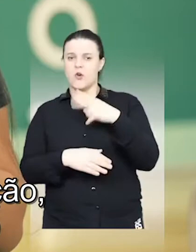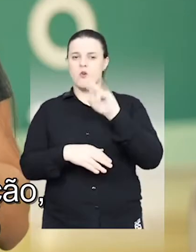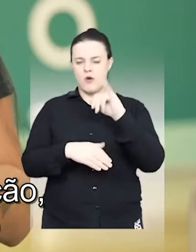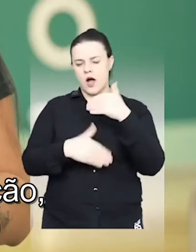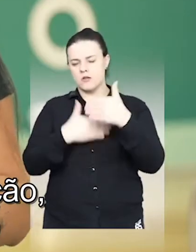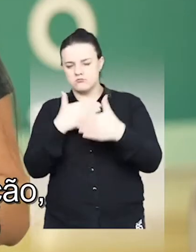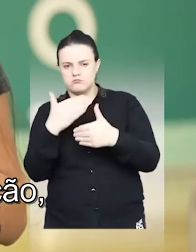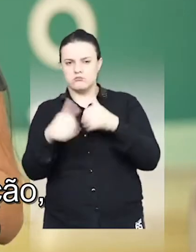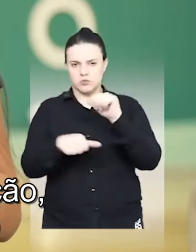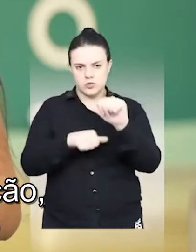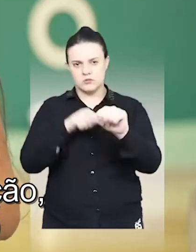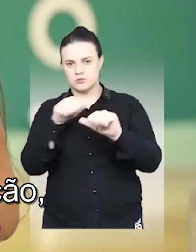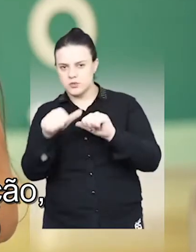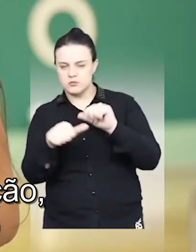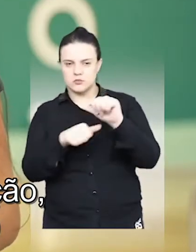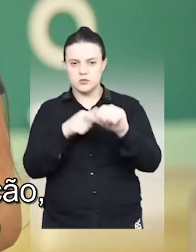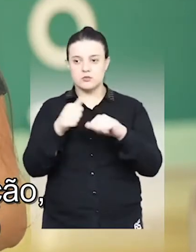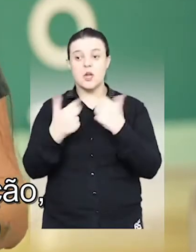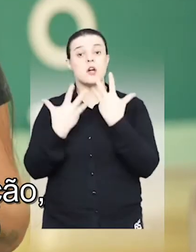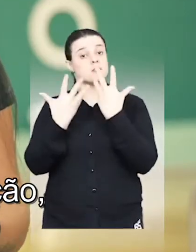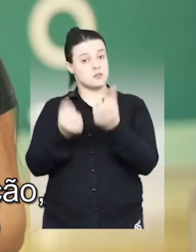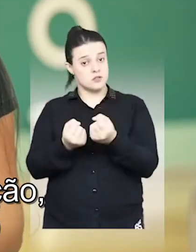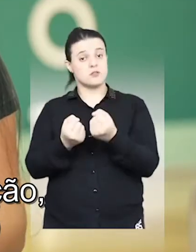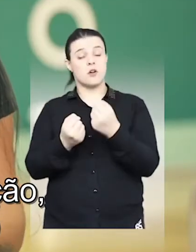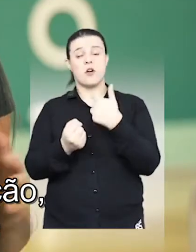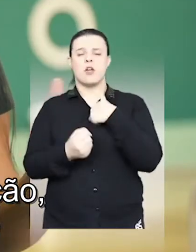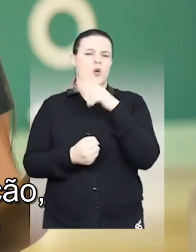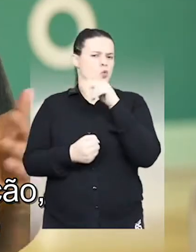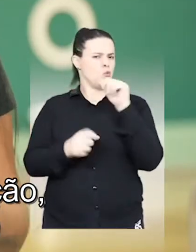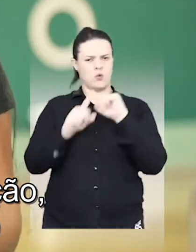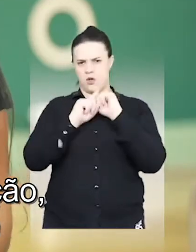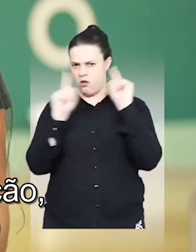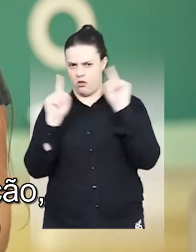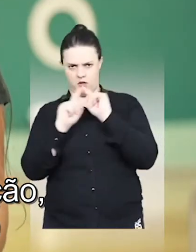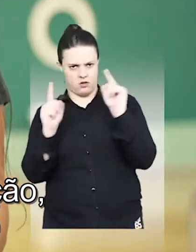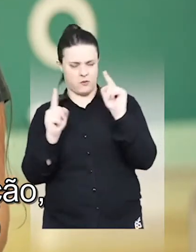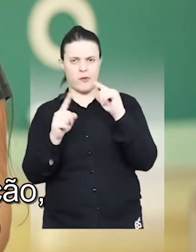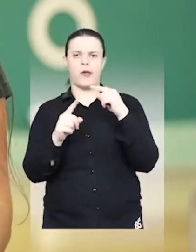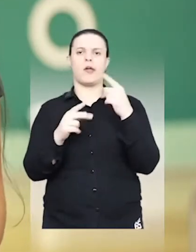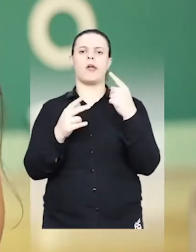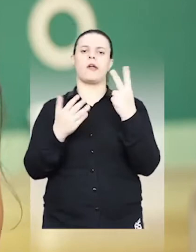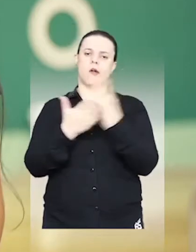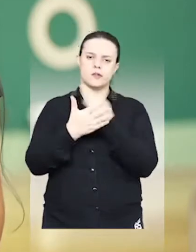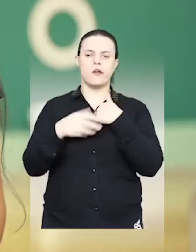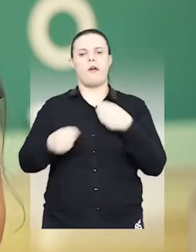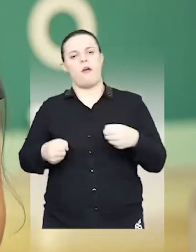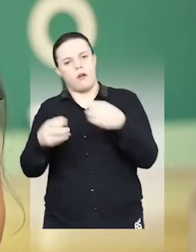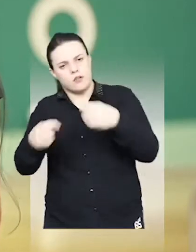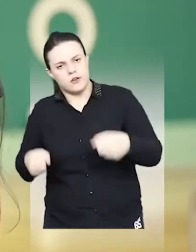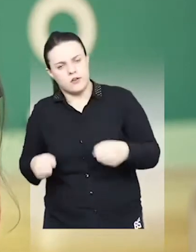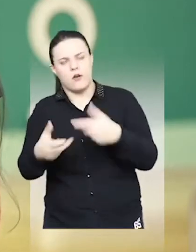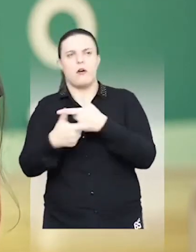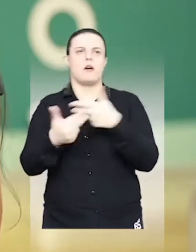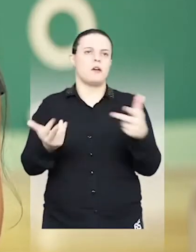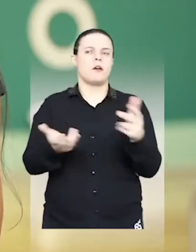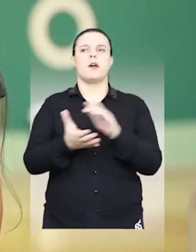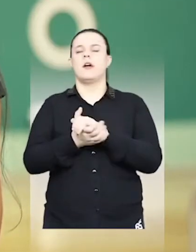vai alterando um pouquinho as coisas. A aceitação, apesar de eu nunca ter reclamado de estar na cadeira de